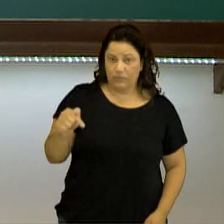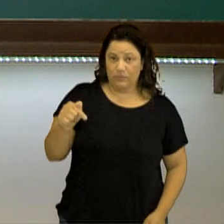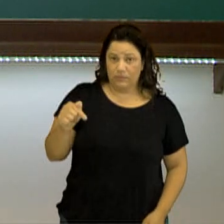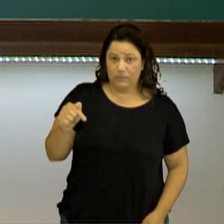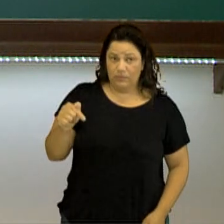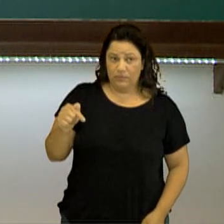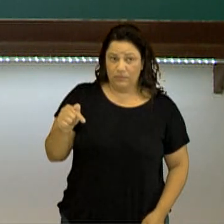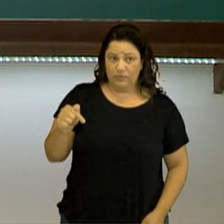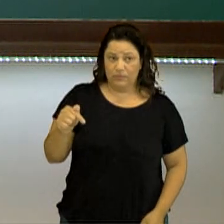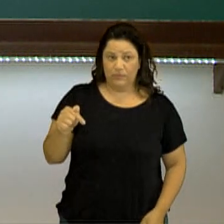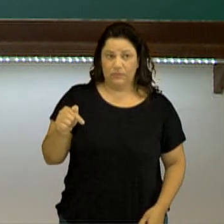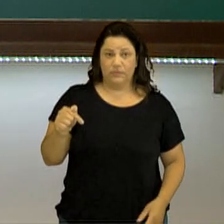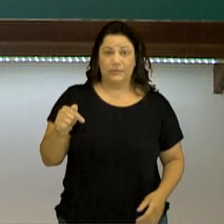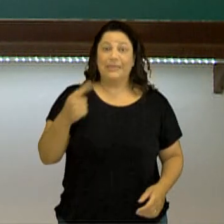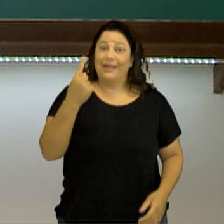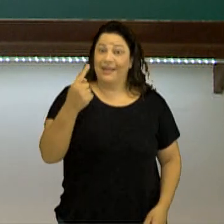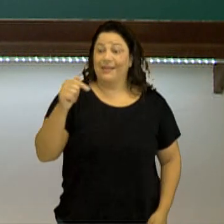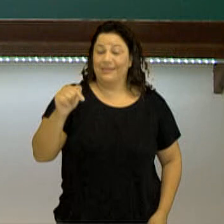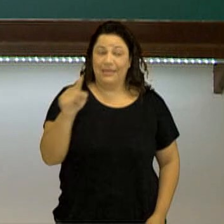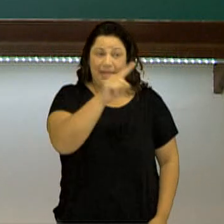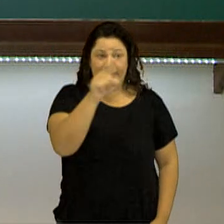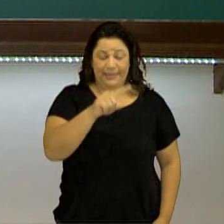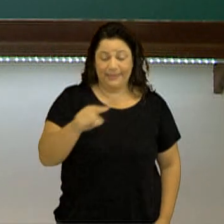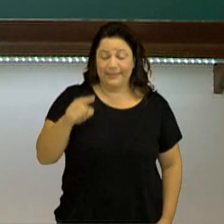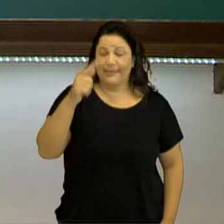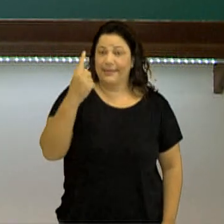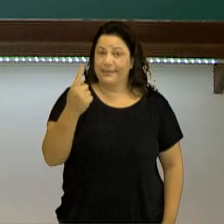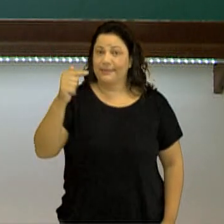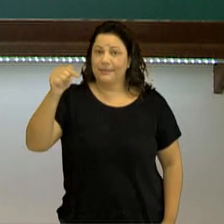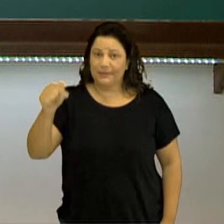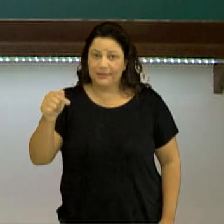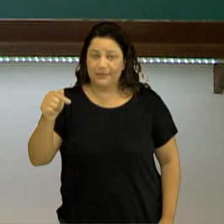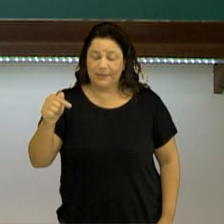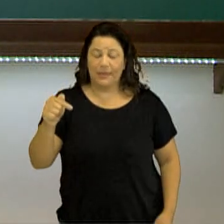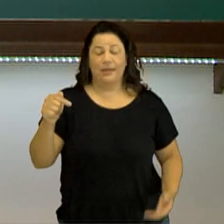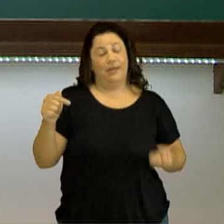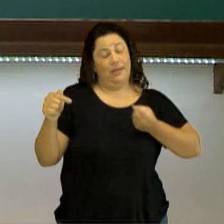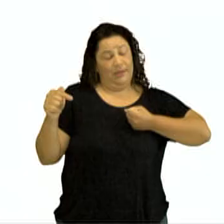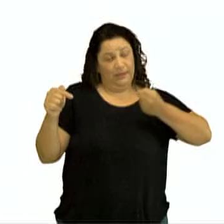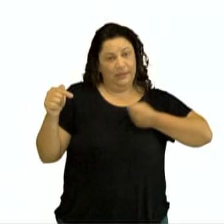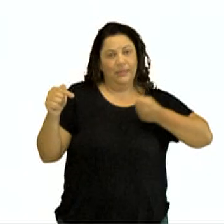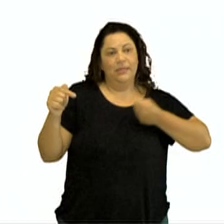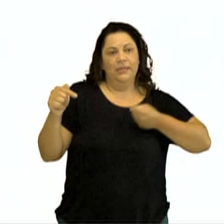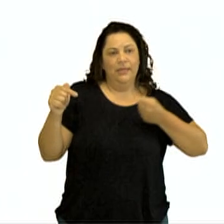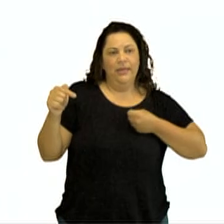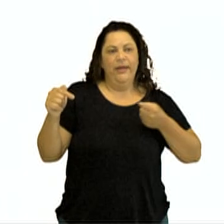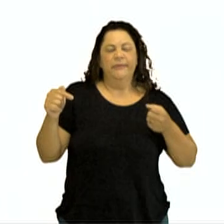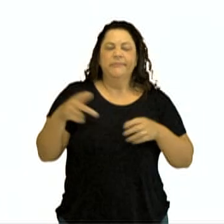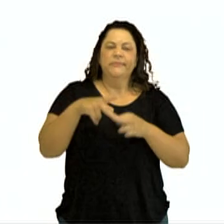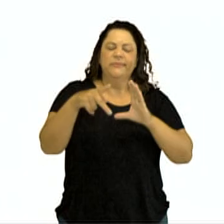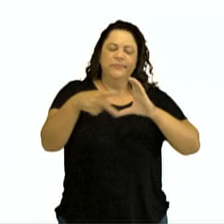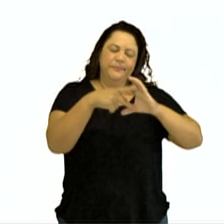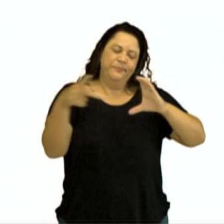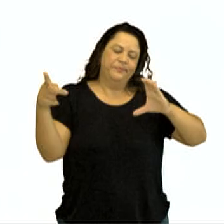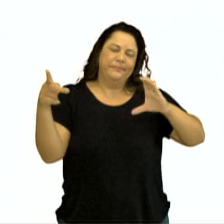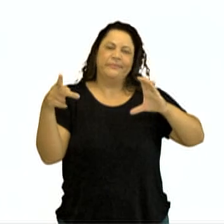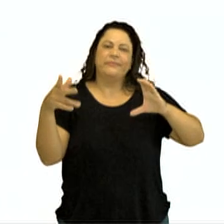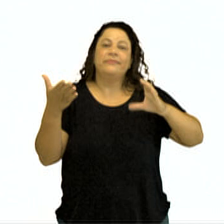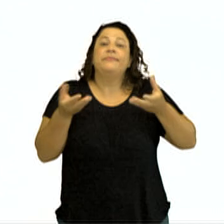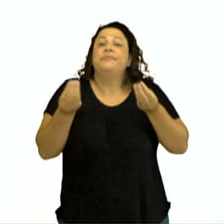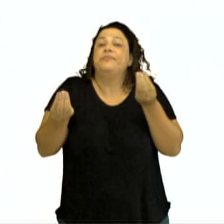atômico do cloro é 17. Bom, se o número atômico do cloro é 17, isso quer dizer que o número de prótons também é